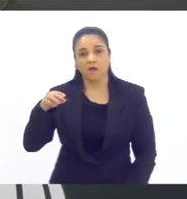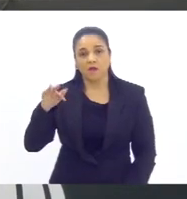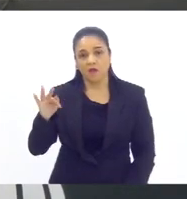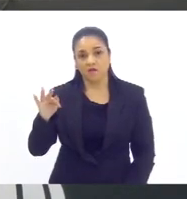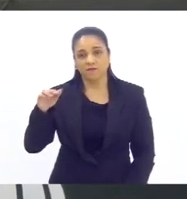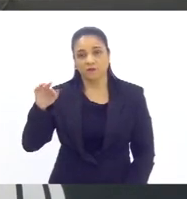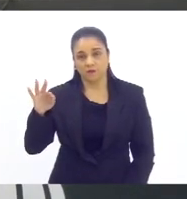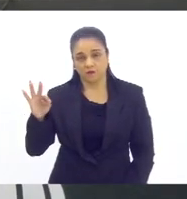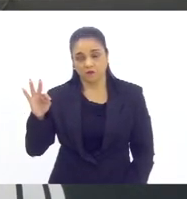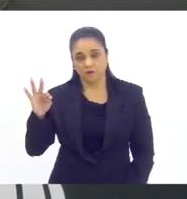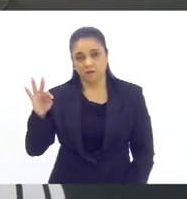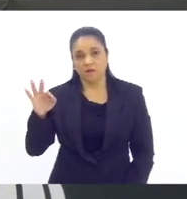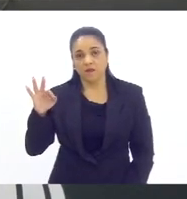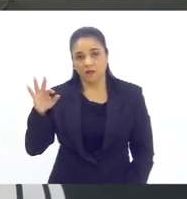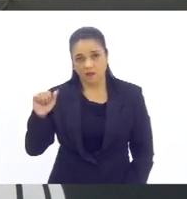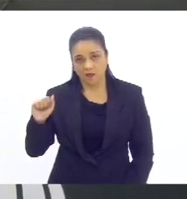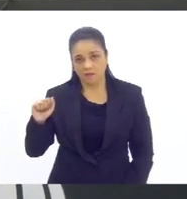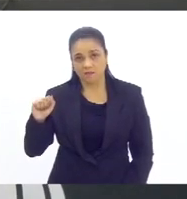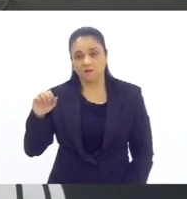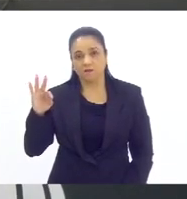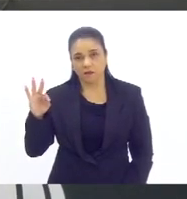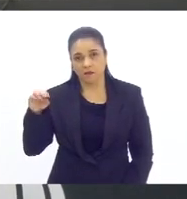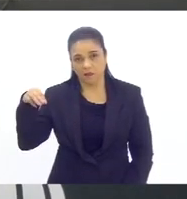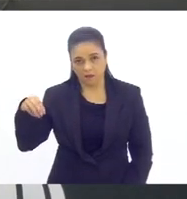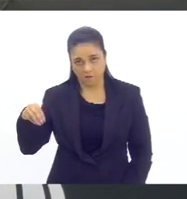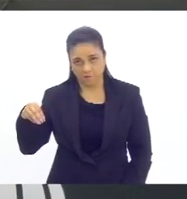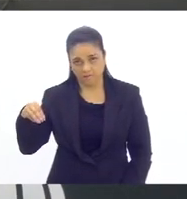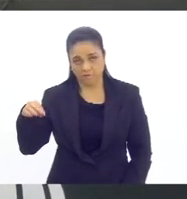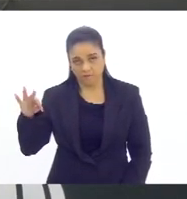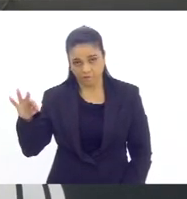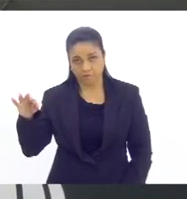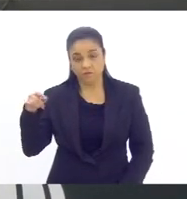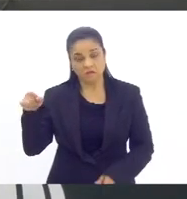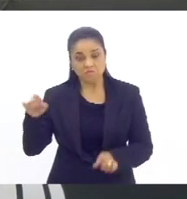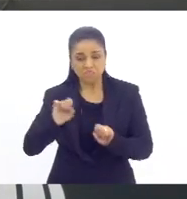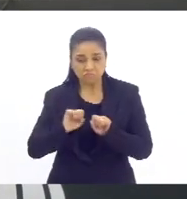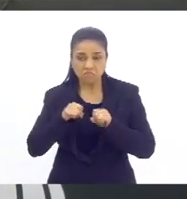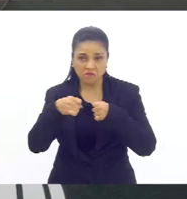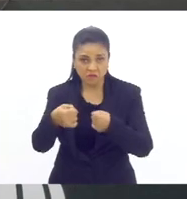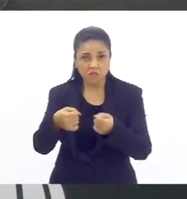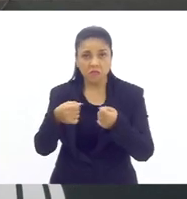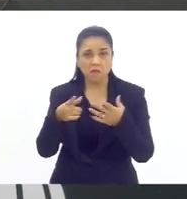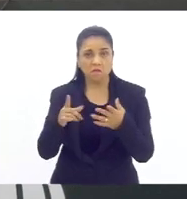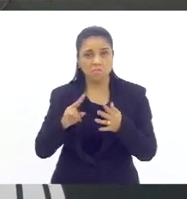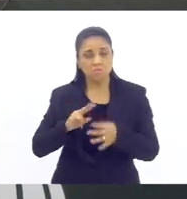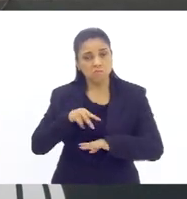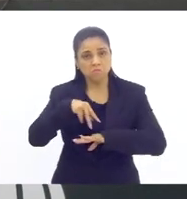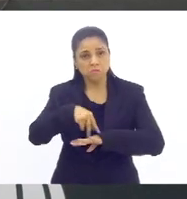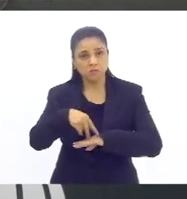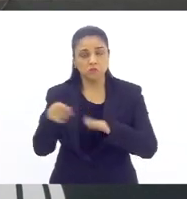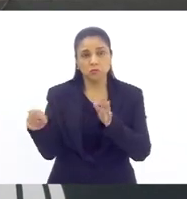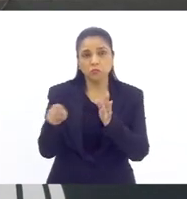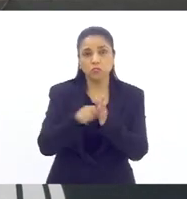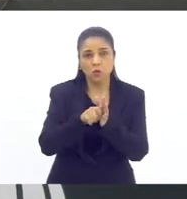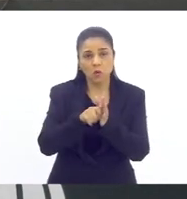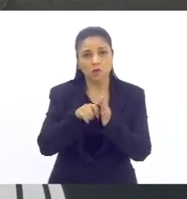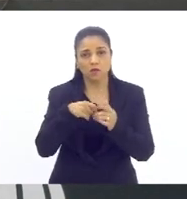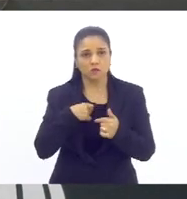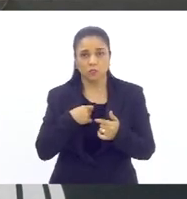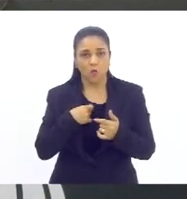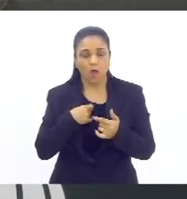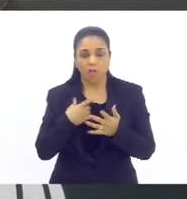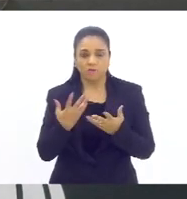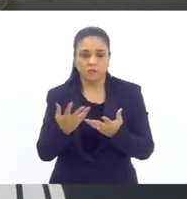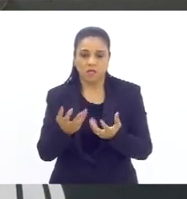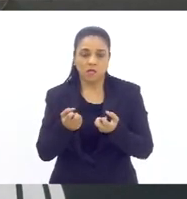mais do que o direito ele tem um dever de lá defender a sua posição sobre política de drogas isso não tem nada a ver com apologia e